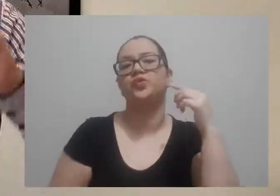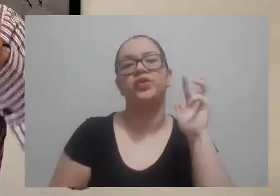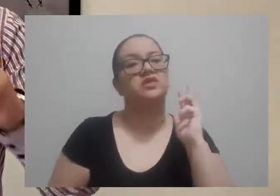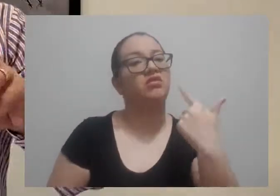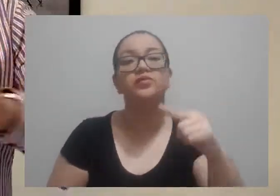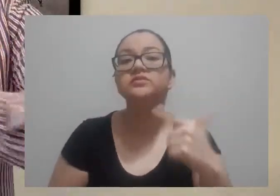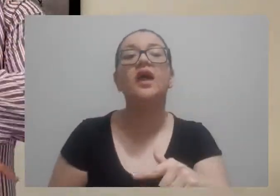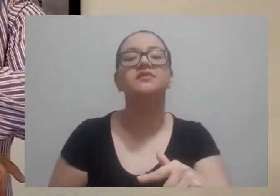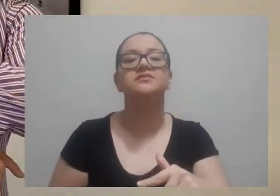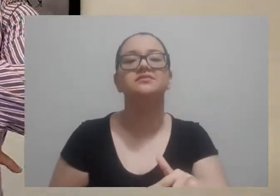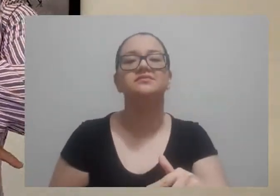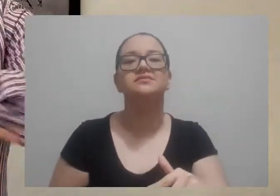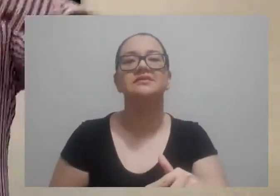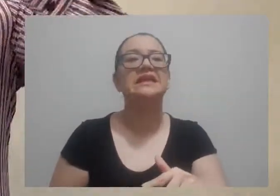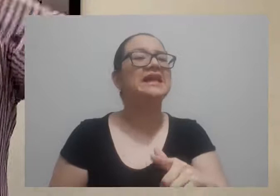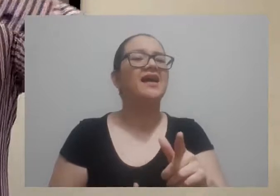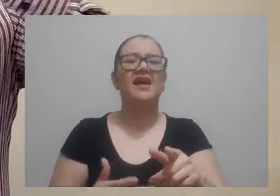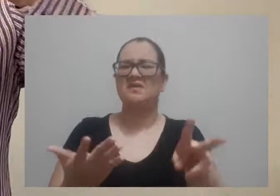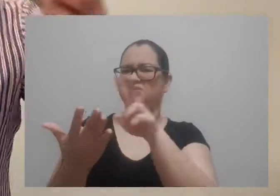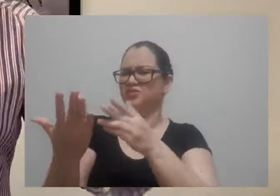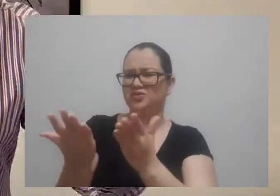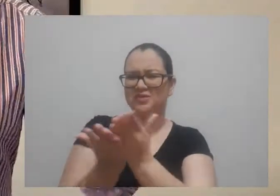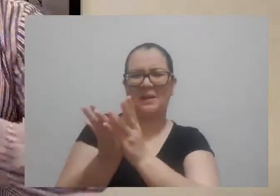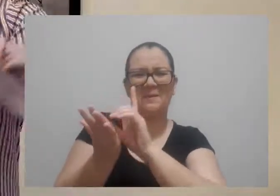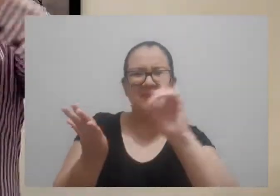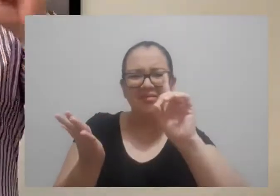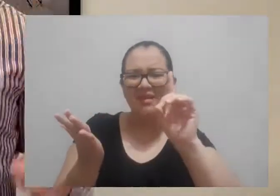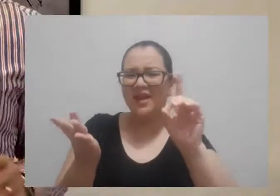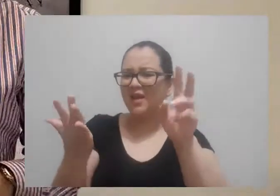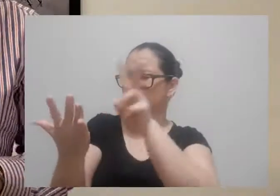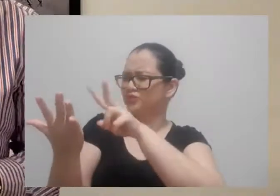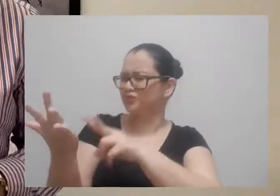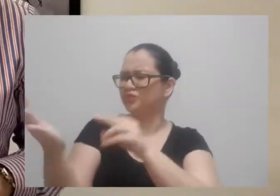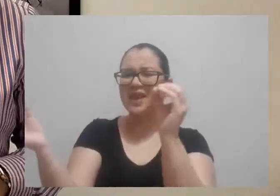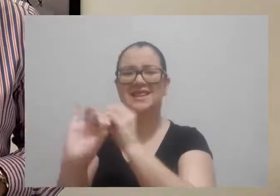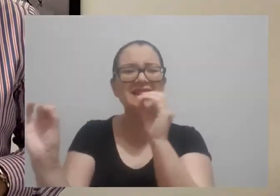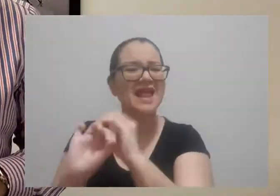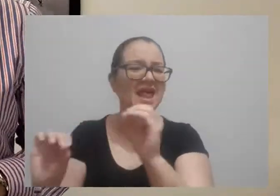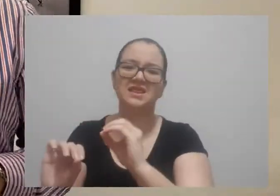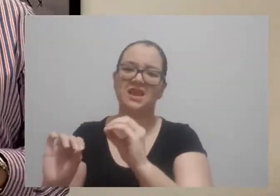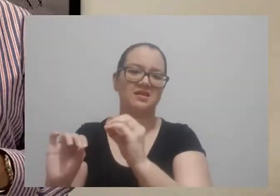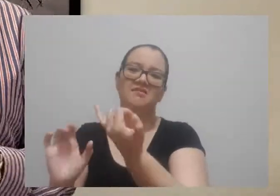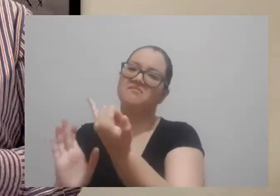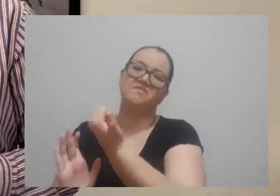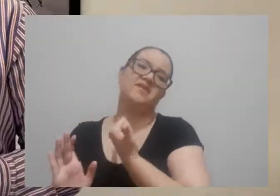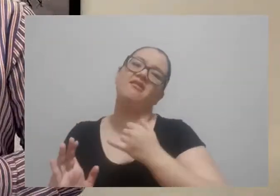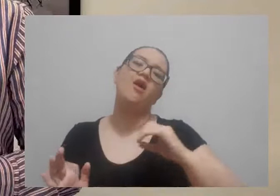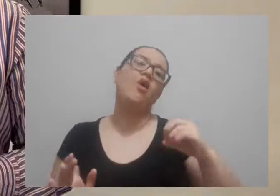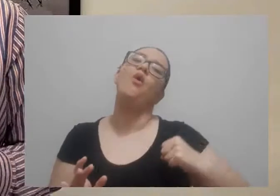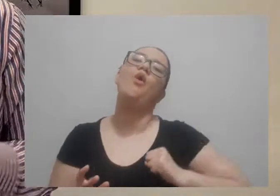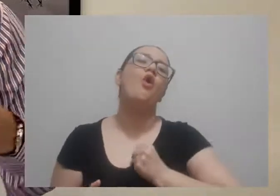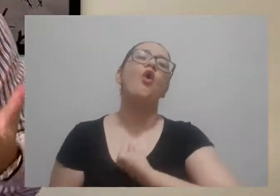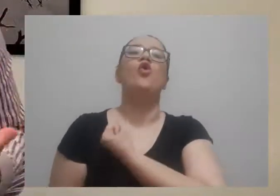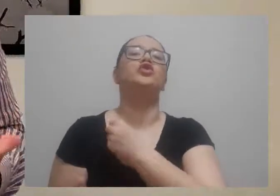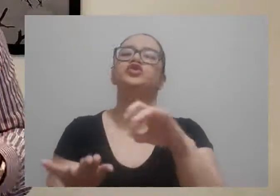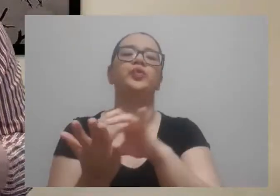nenhuma passagem, não existe em nenhum contexto, nenhuma referência para que se odiasse o seu inimigo.